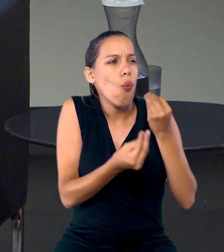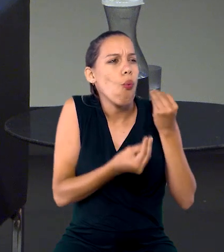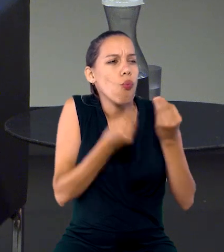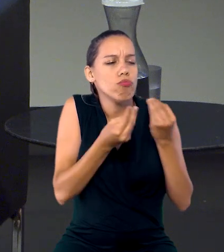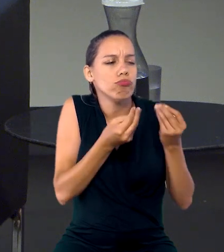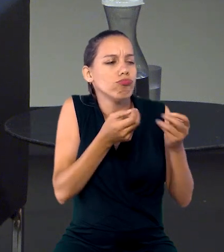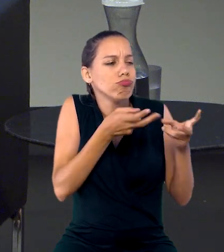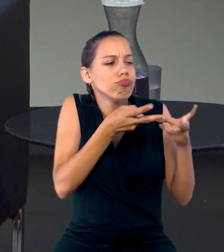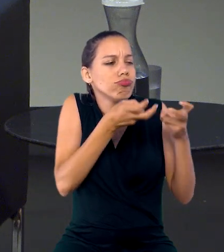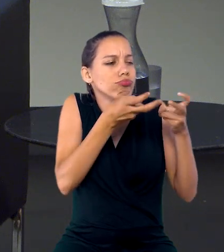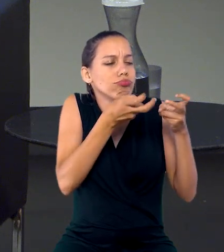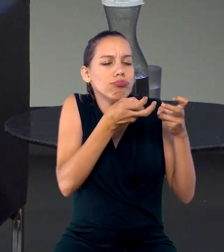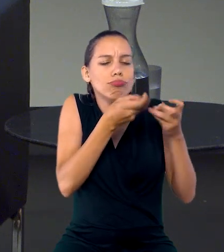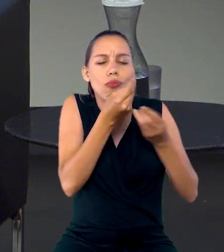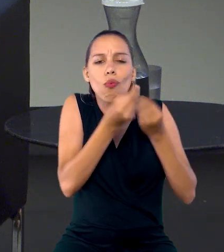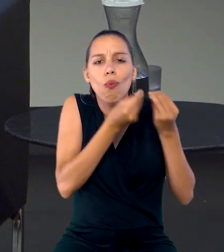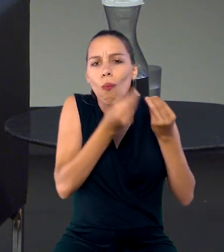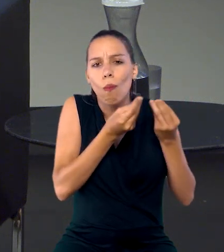se escuta.